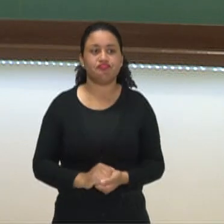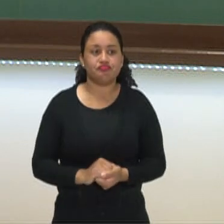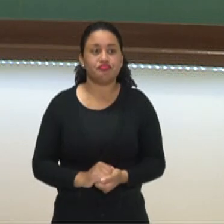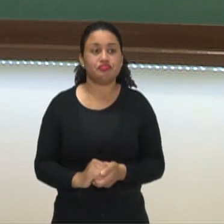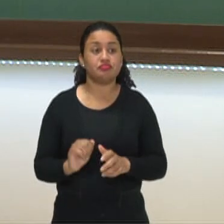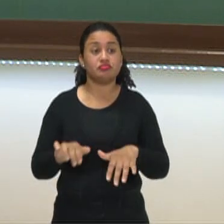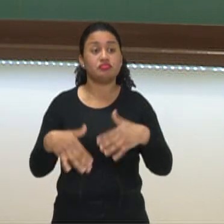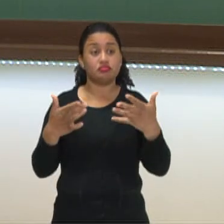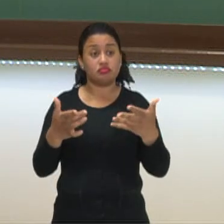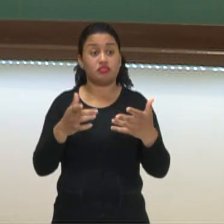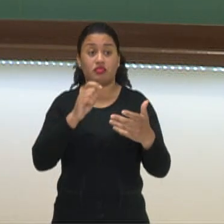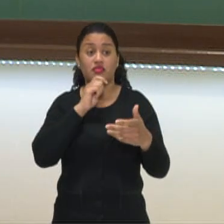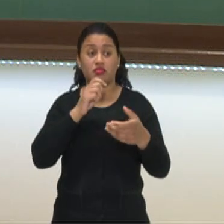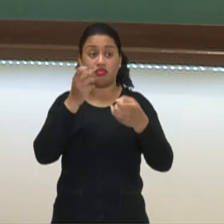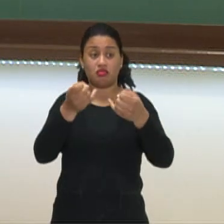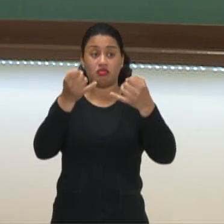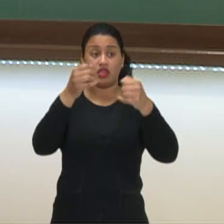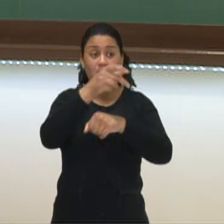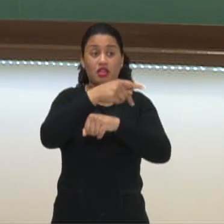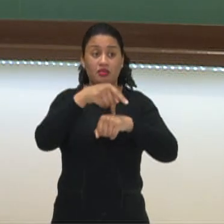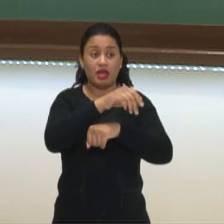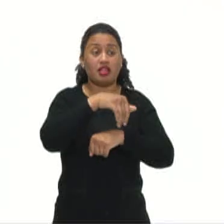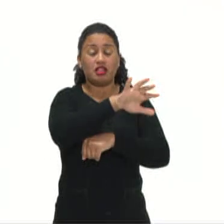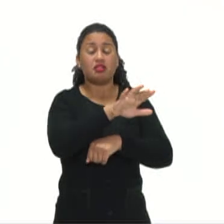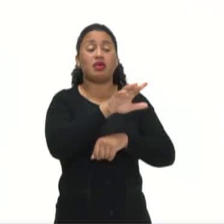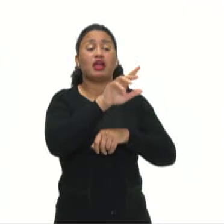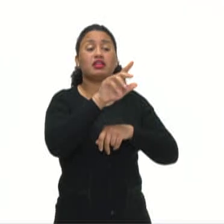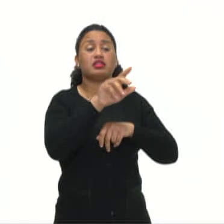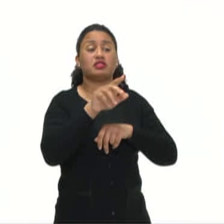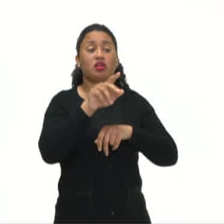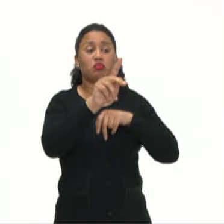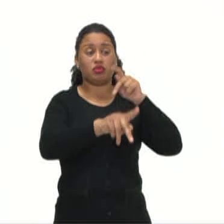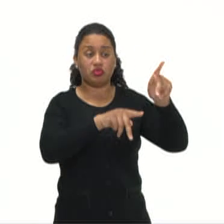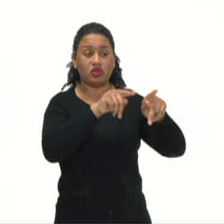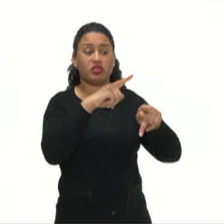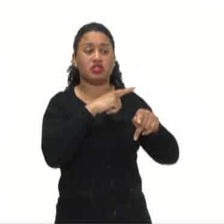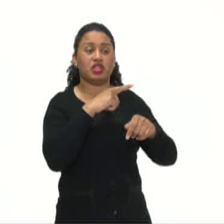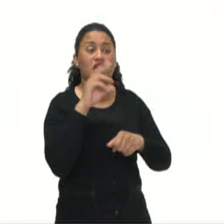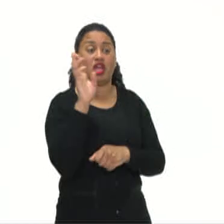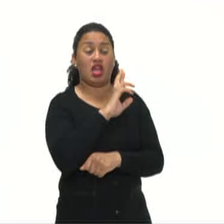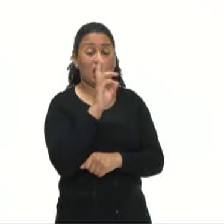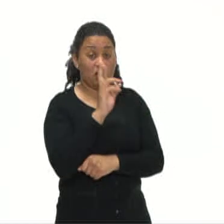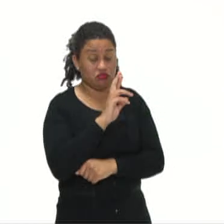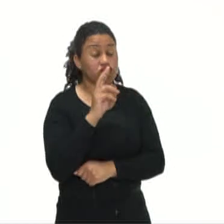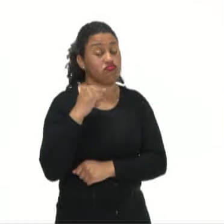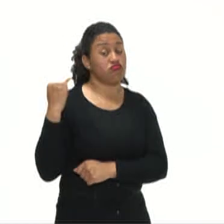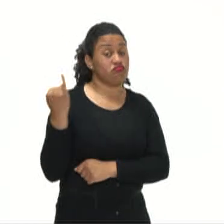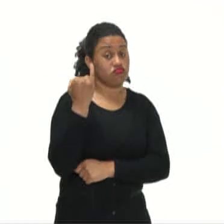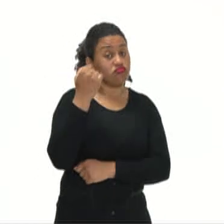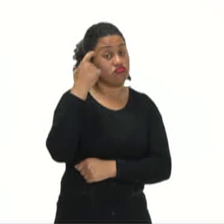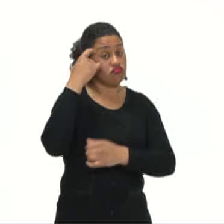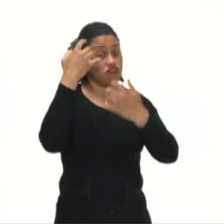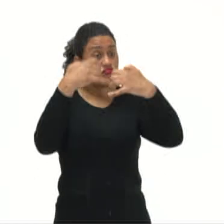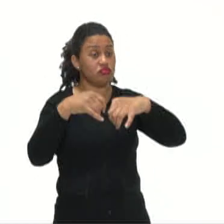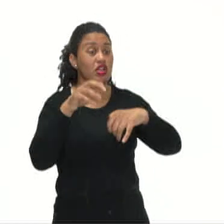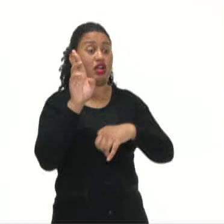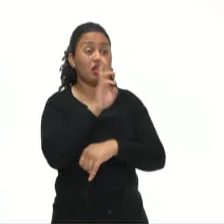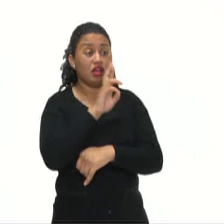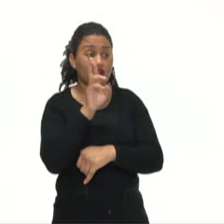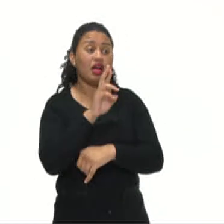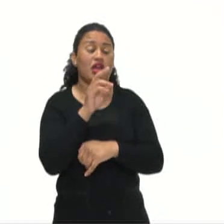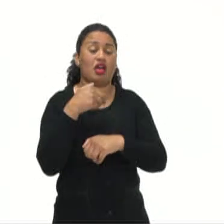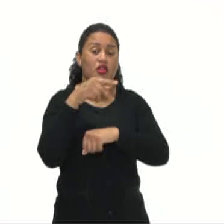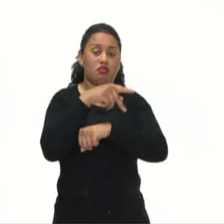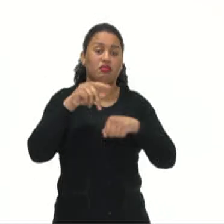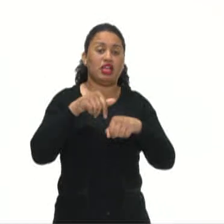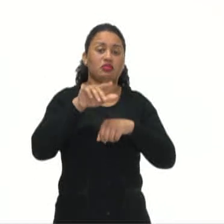Bem, falando ainda dos países mais populosos da Europa, nós temos a Rússia, e é muito importante pensar que a Rússia é o país